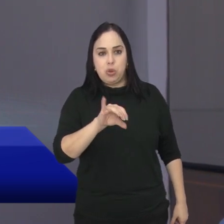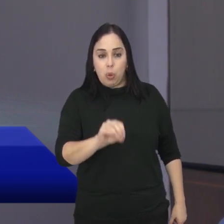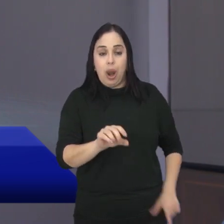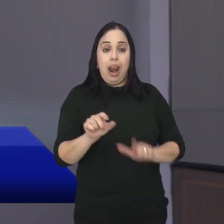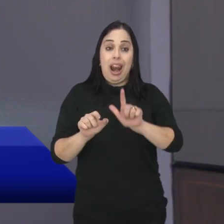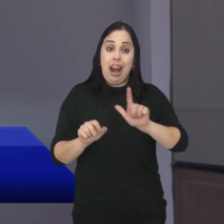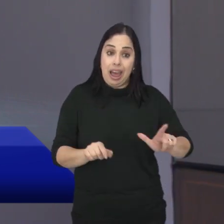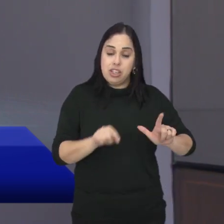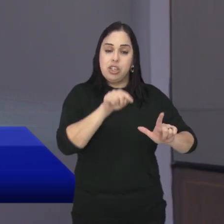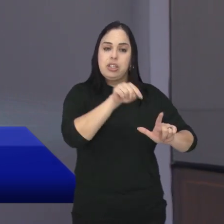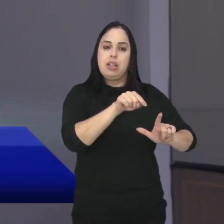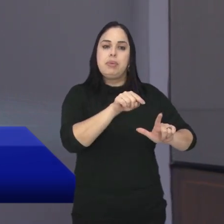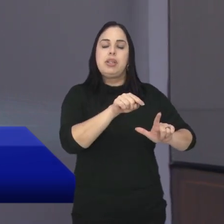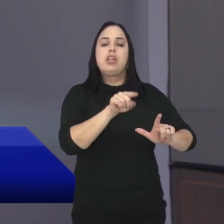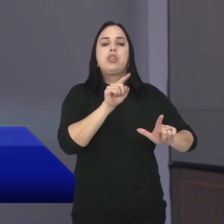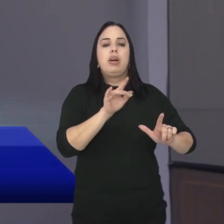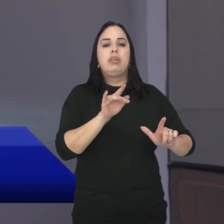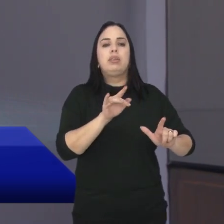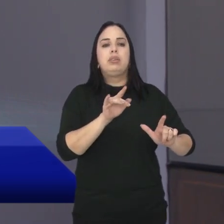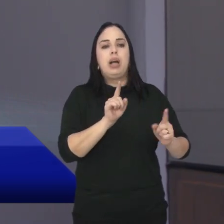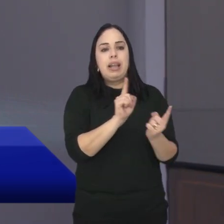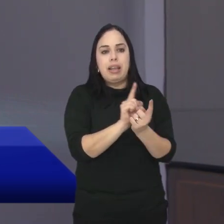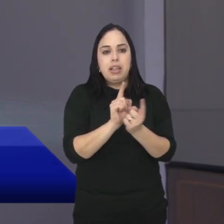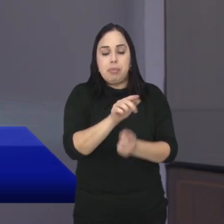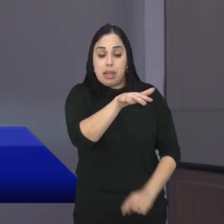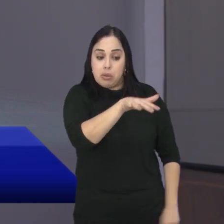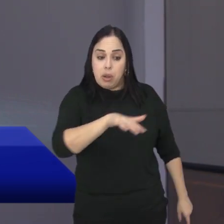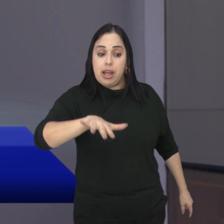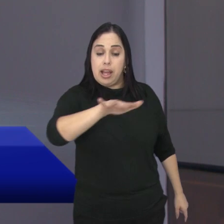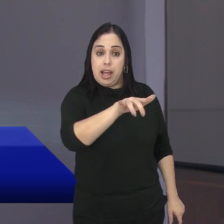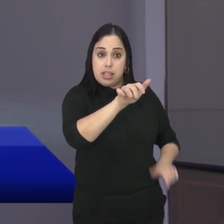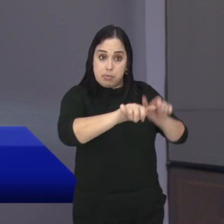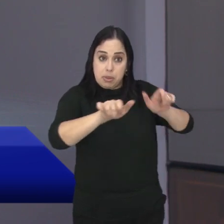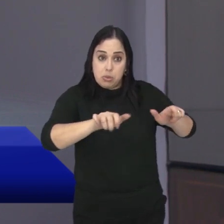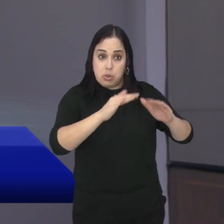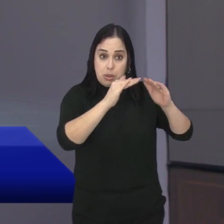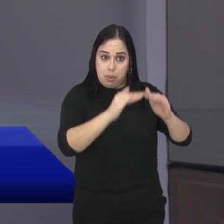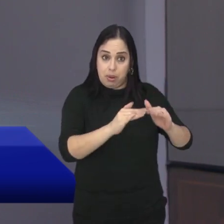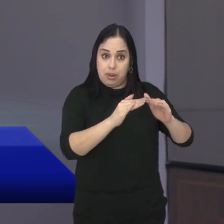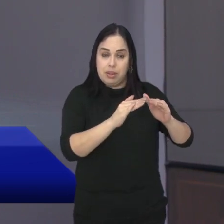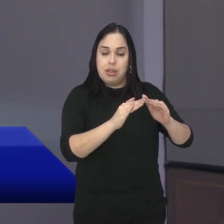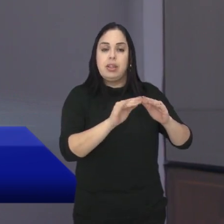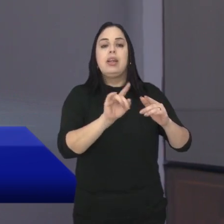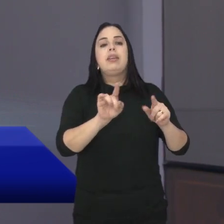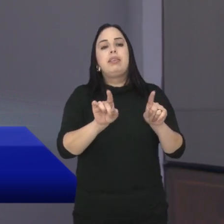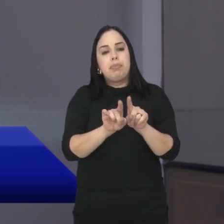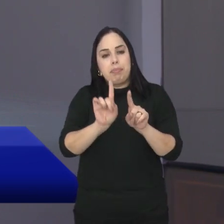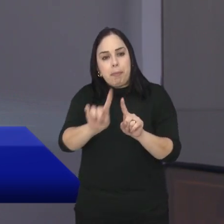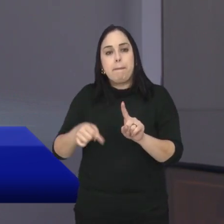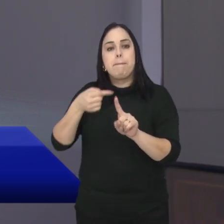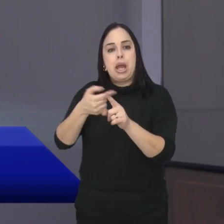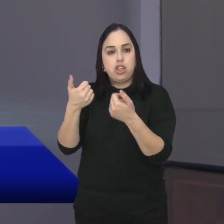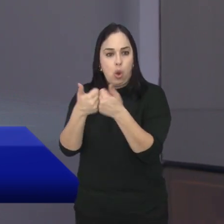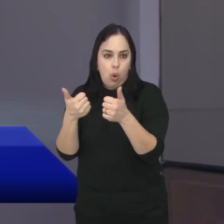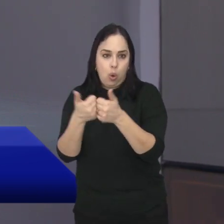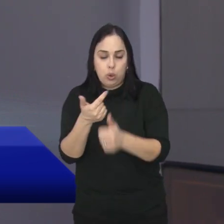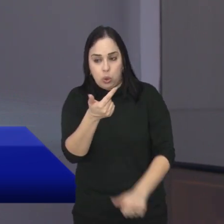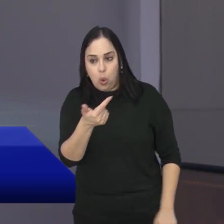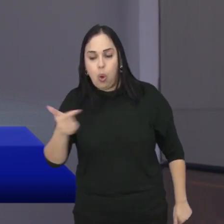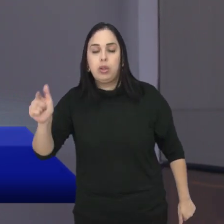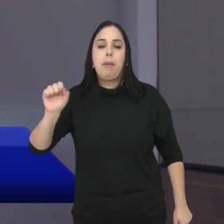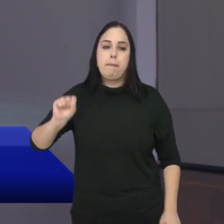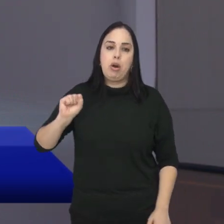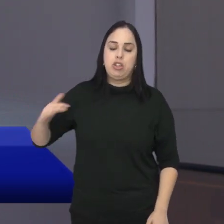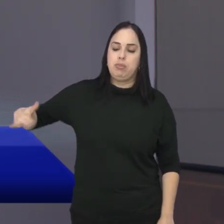esse projeto executivo. Então eu atendo não somente o transporte público de massa, com a extensão da linha verde, outras linhas do